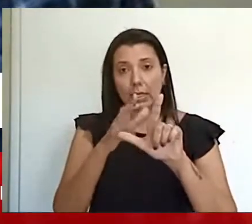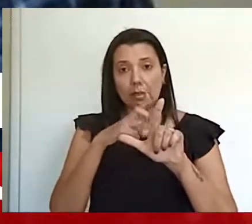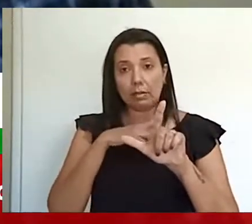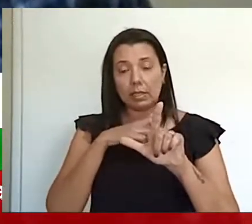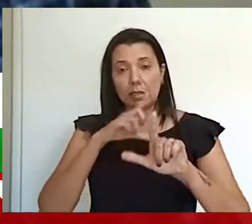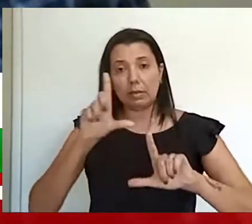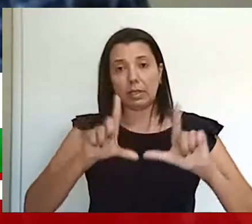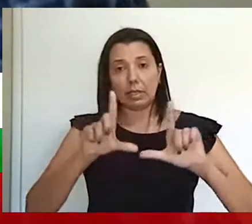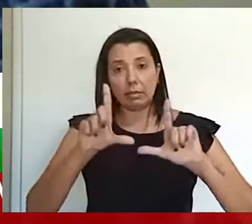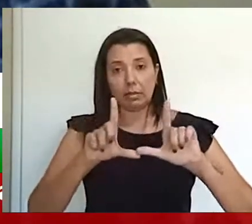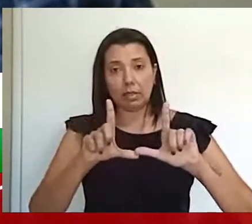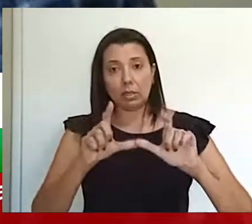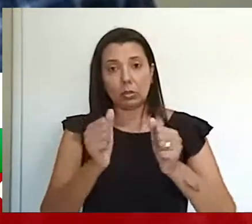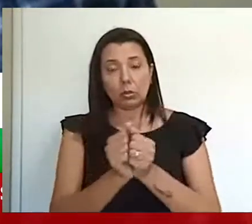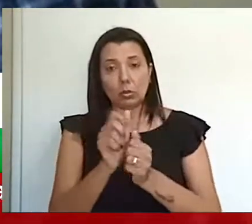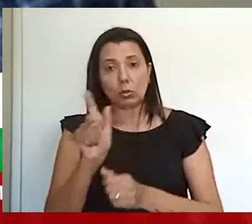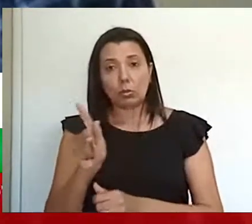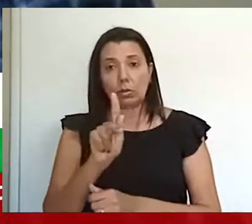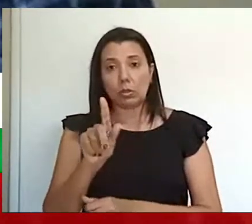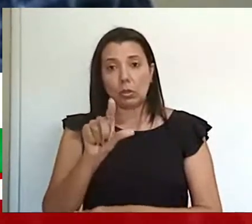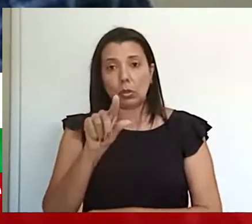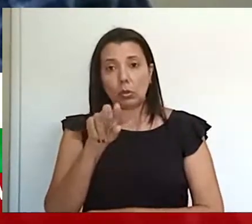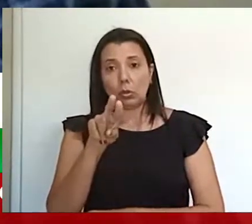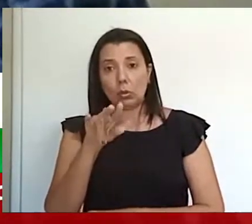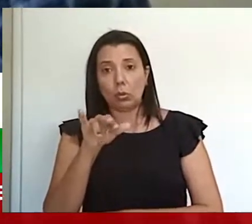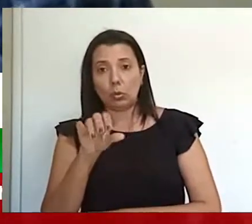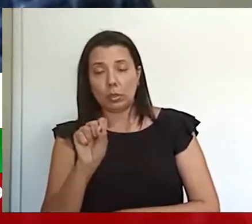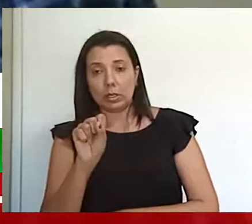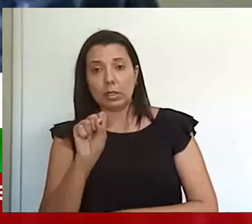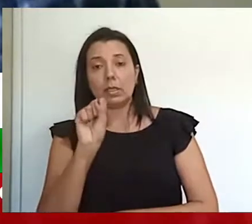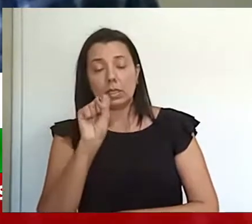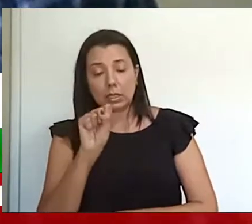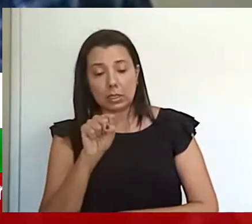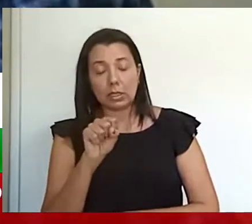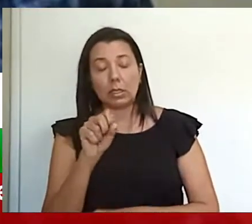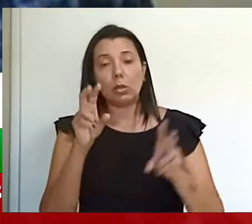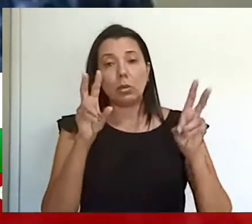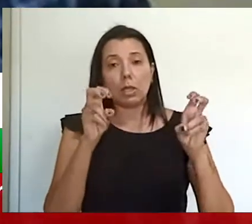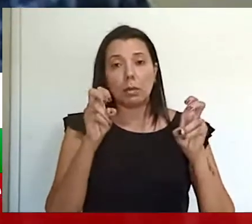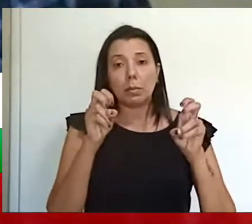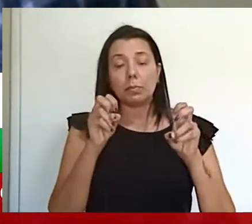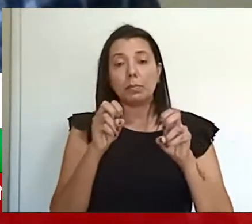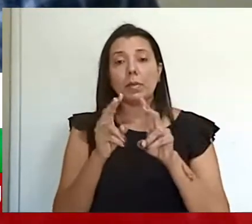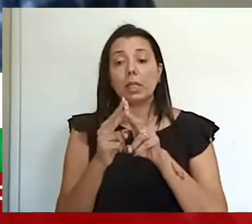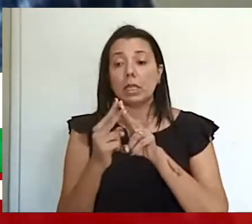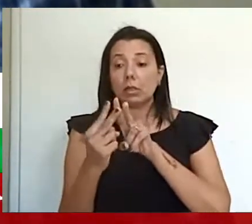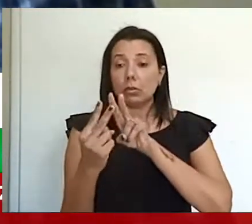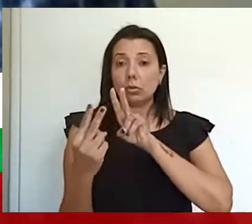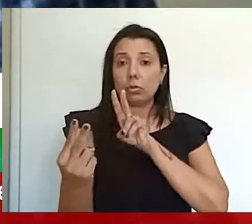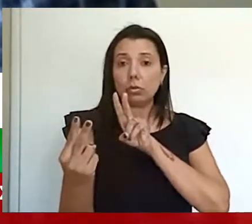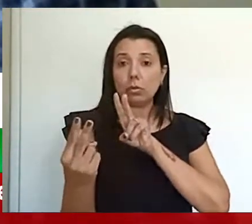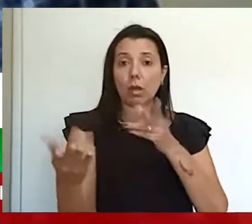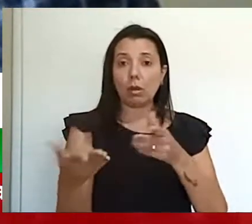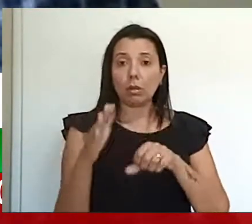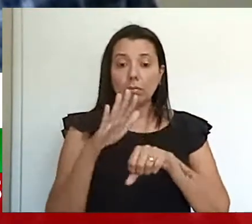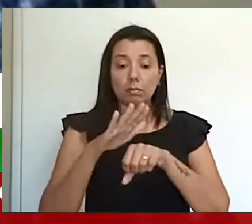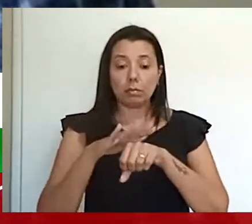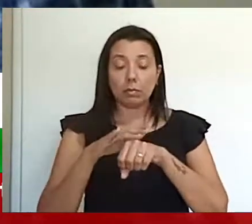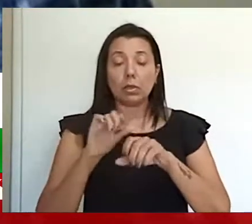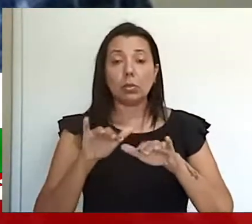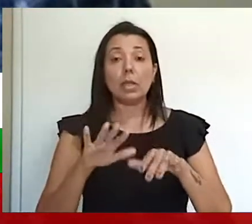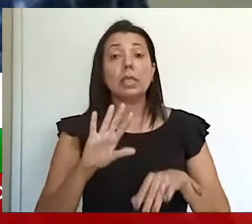professor Luiz Carlos de Freitas, foi colocado esse tema, né? Educação à distância em tempos de pandemia, né? E